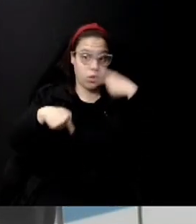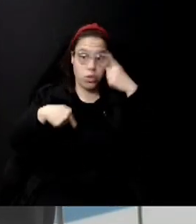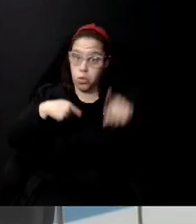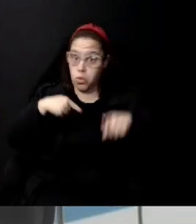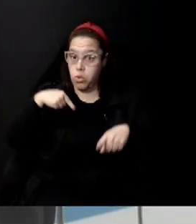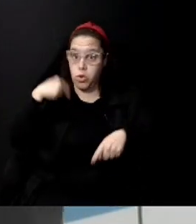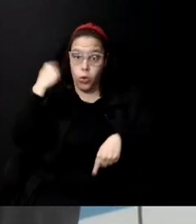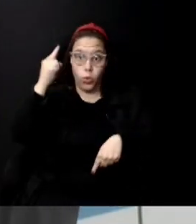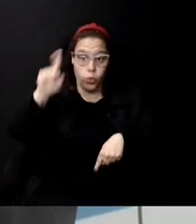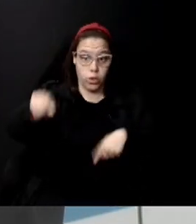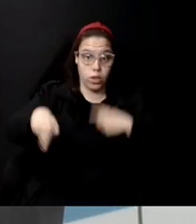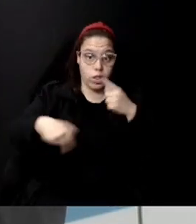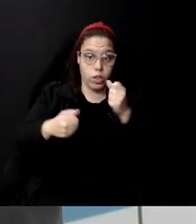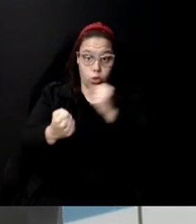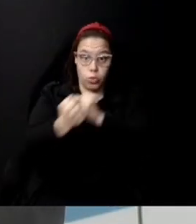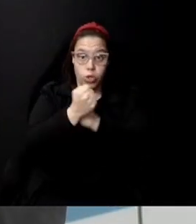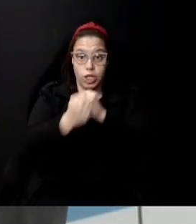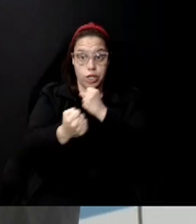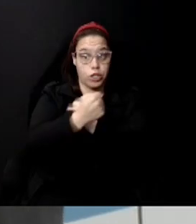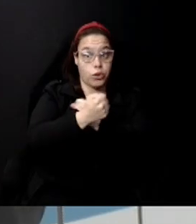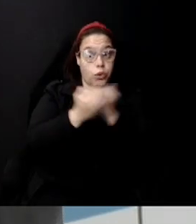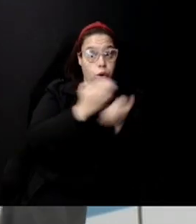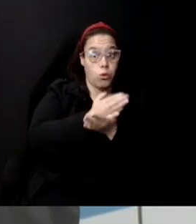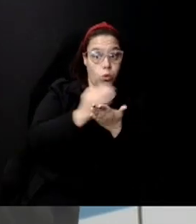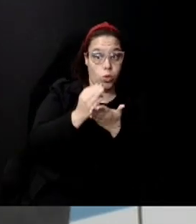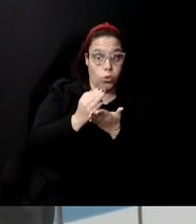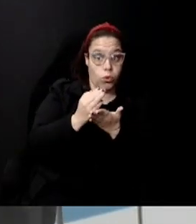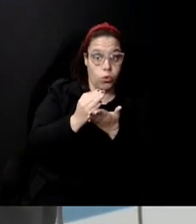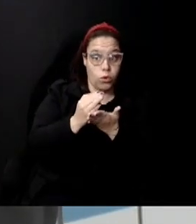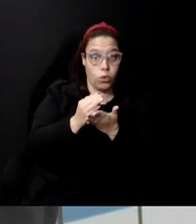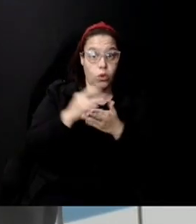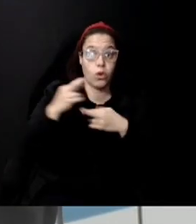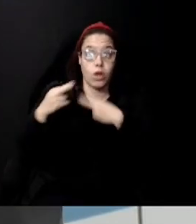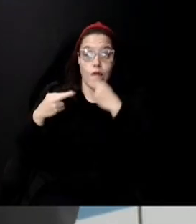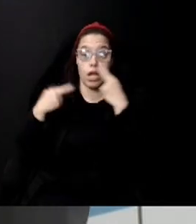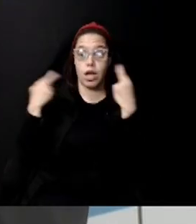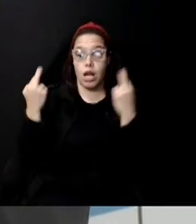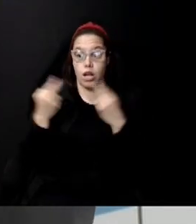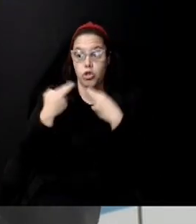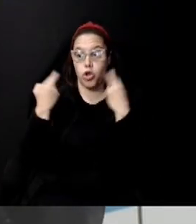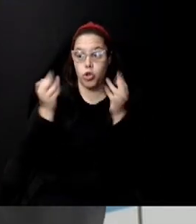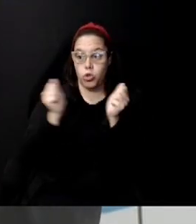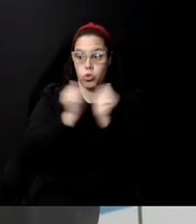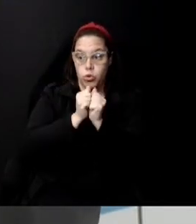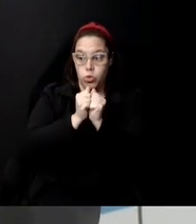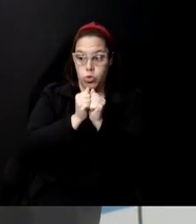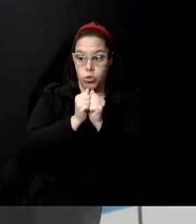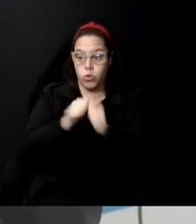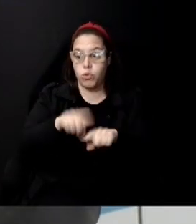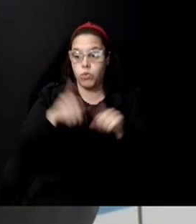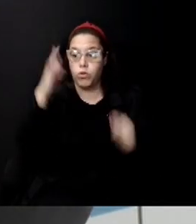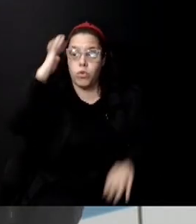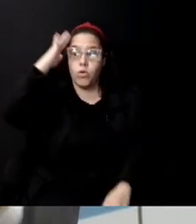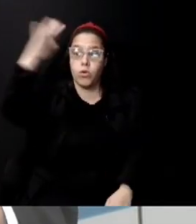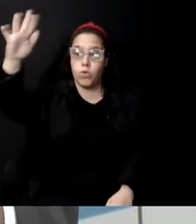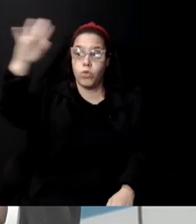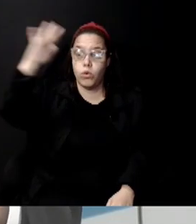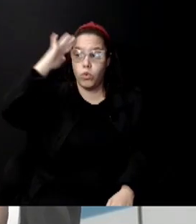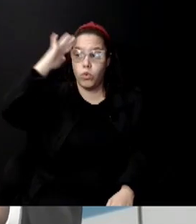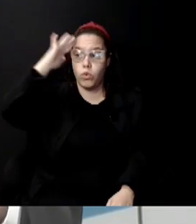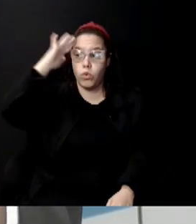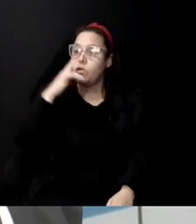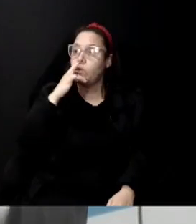de proteção a partir das religiões envolvidas, né? Mas era a ideia de você, dentro